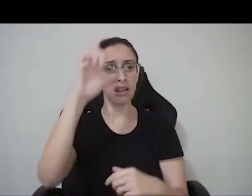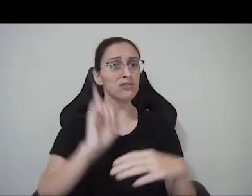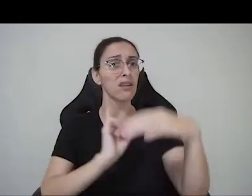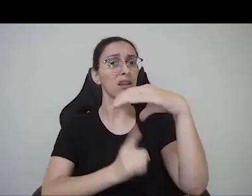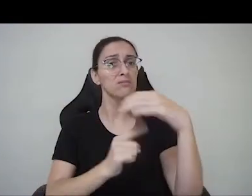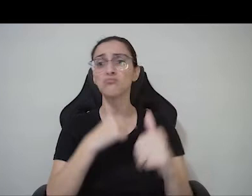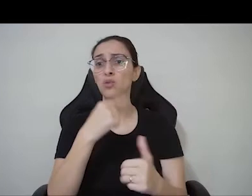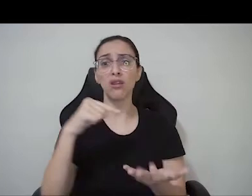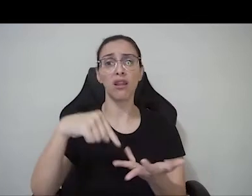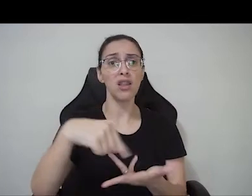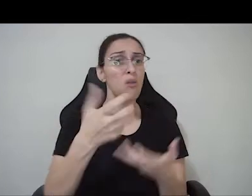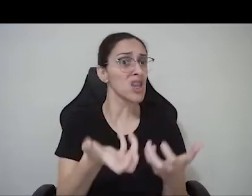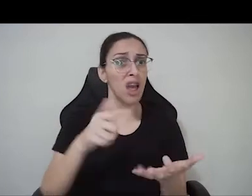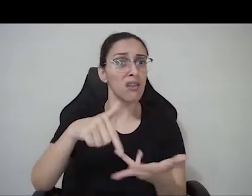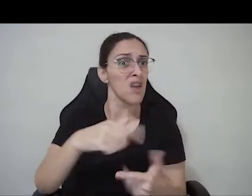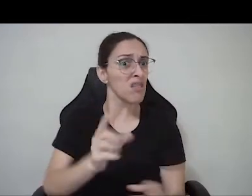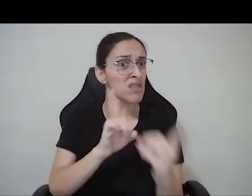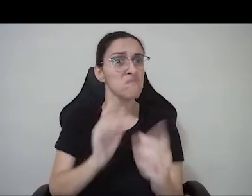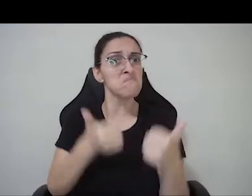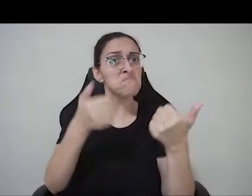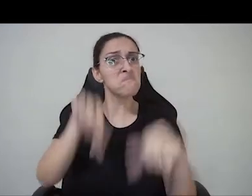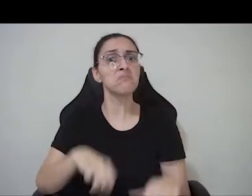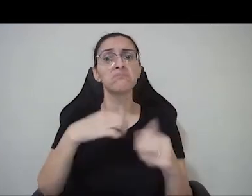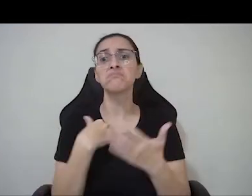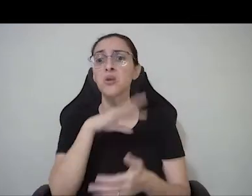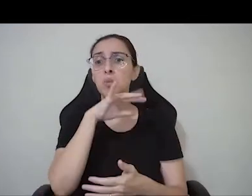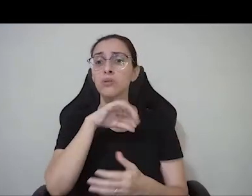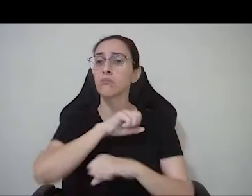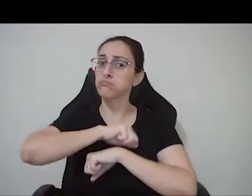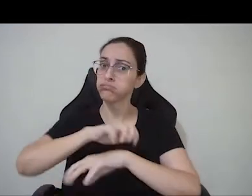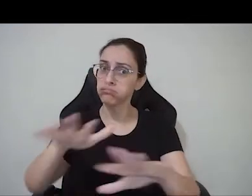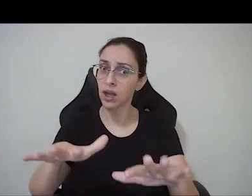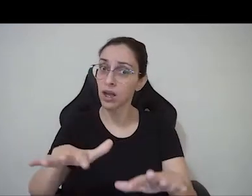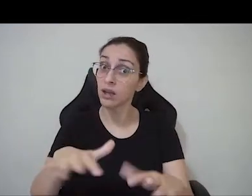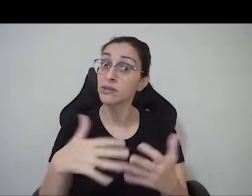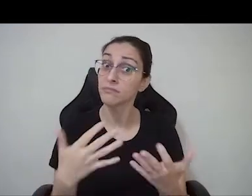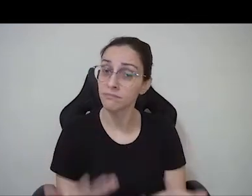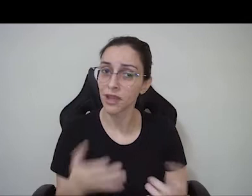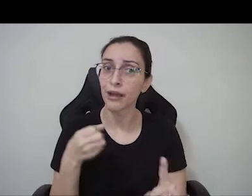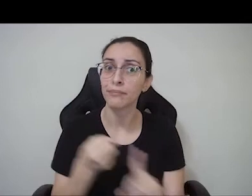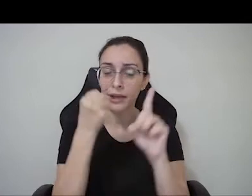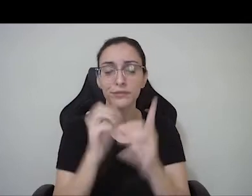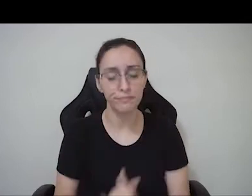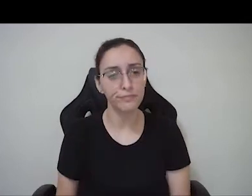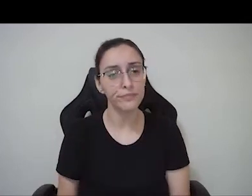que a gente estava querendo fazer. E isso é uma forma de impacto.